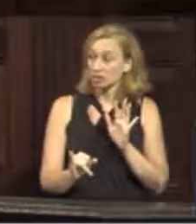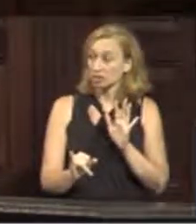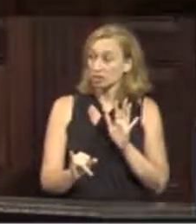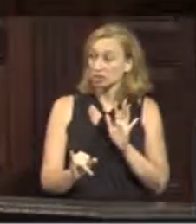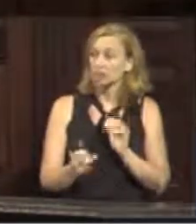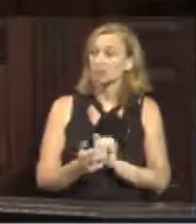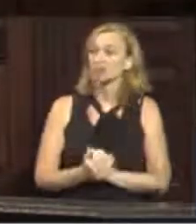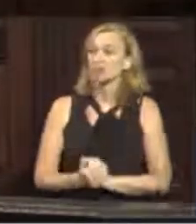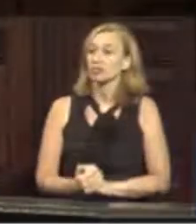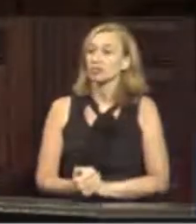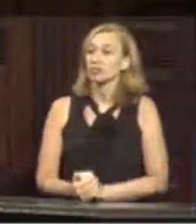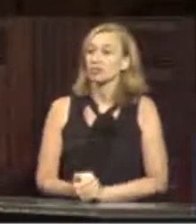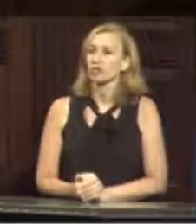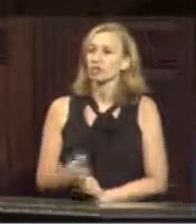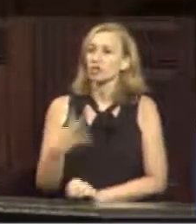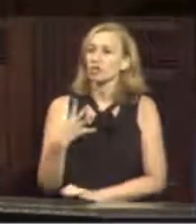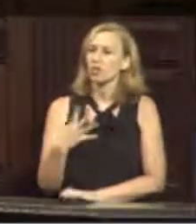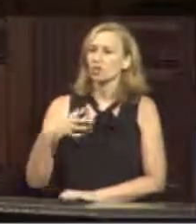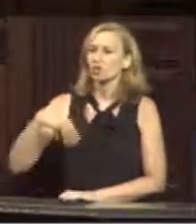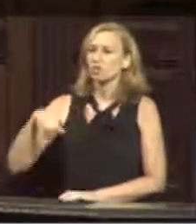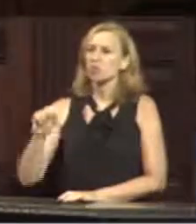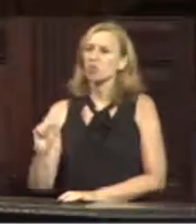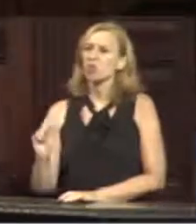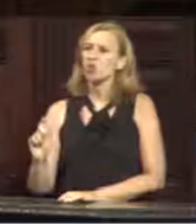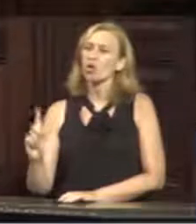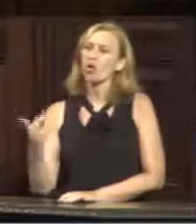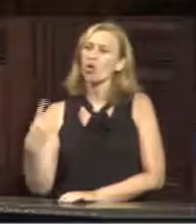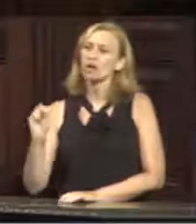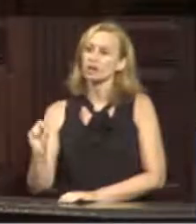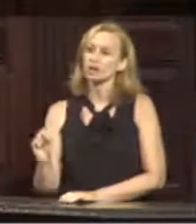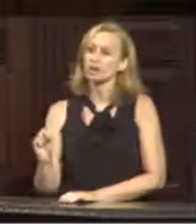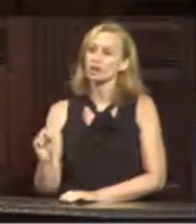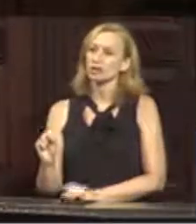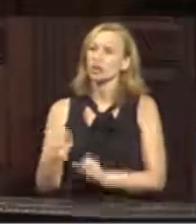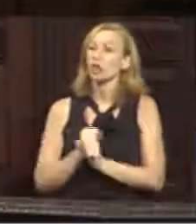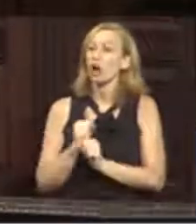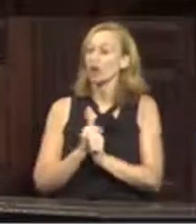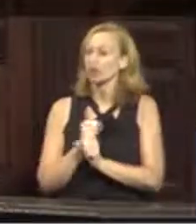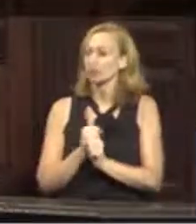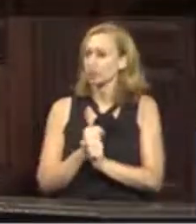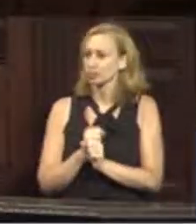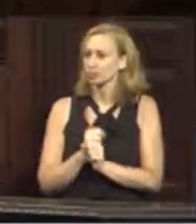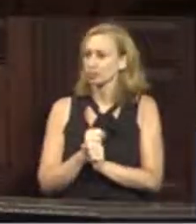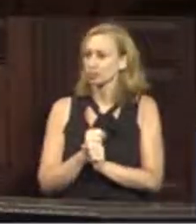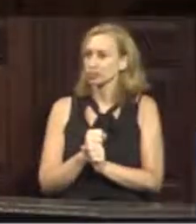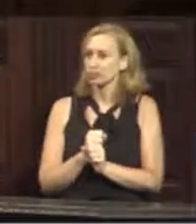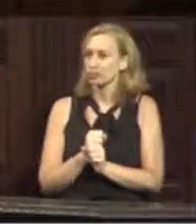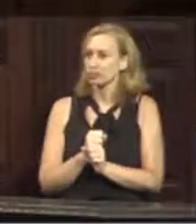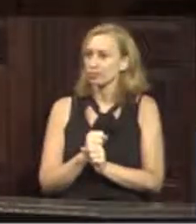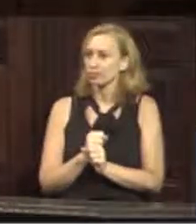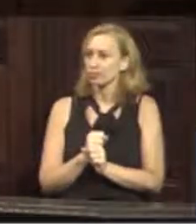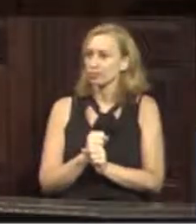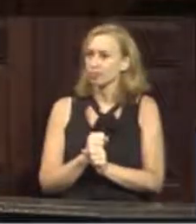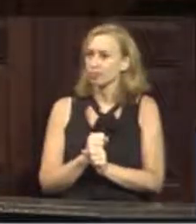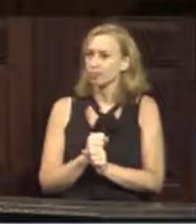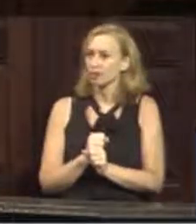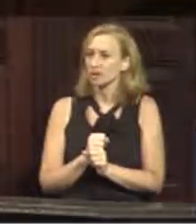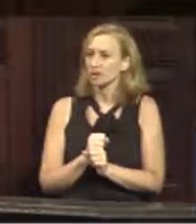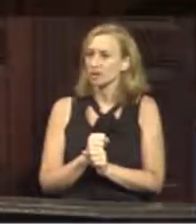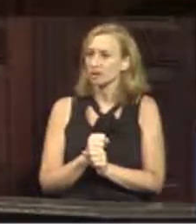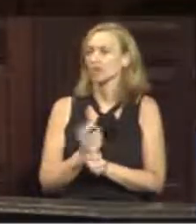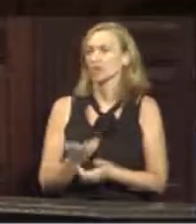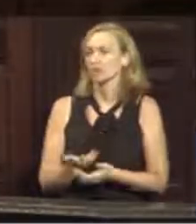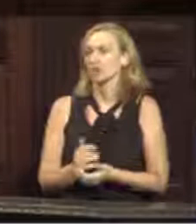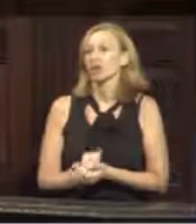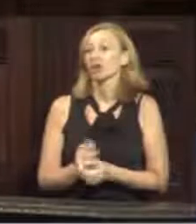grande 4 bilhões de reais por ano, por isentar, por considerar a exportação